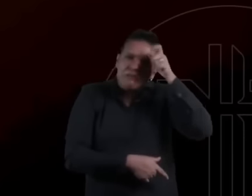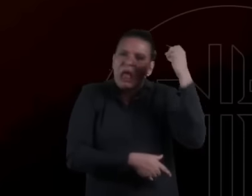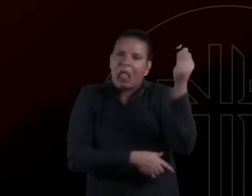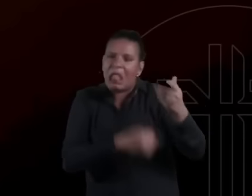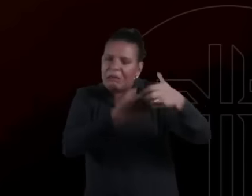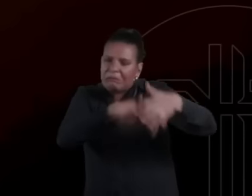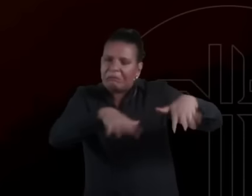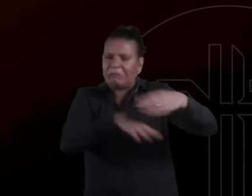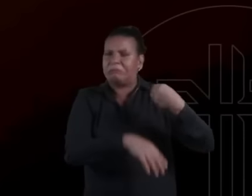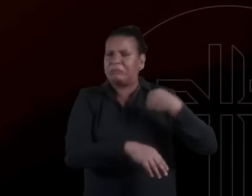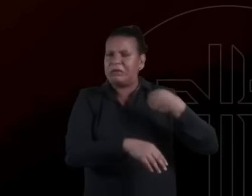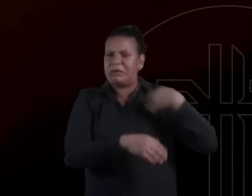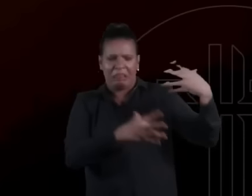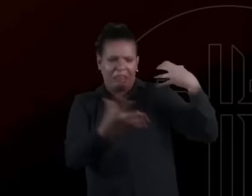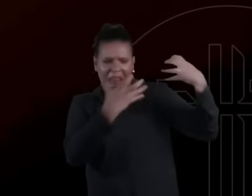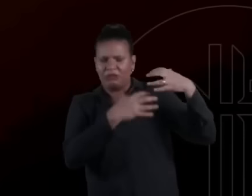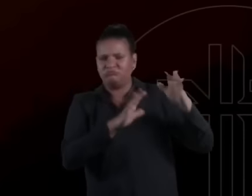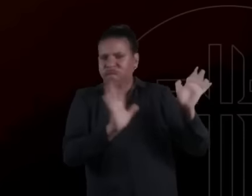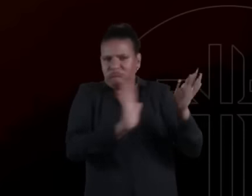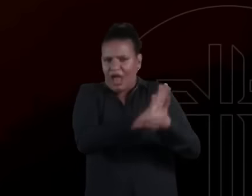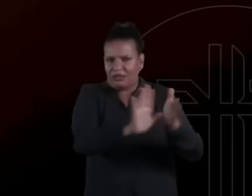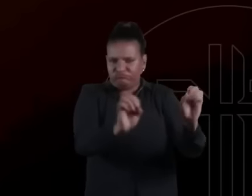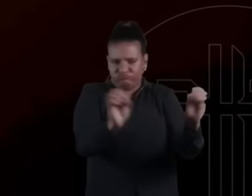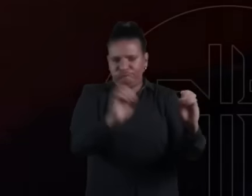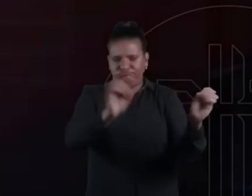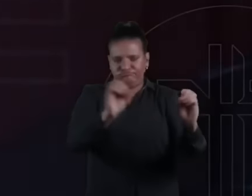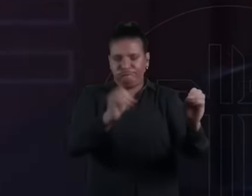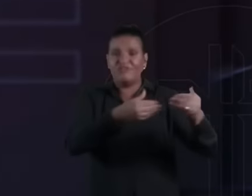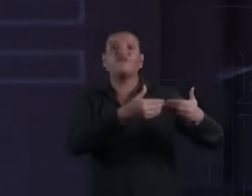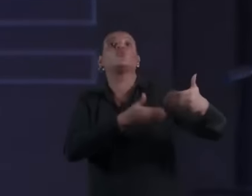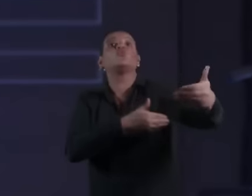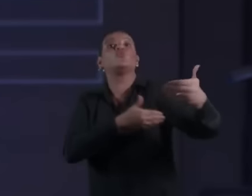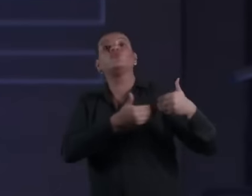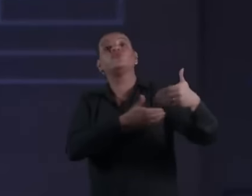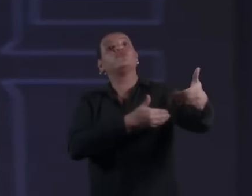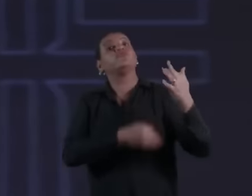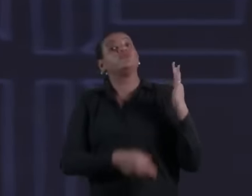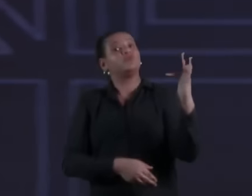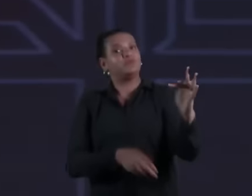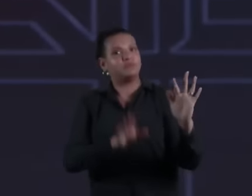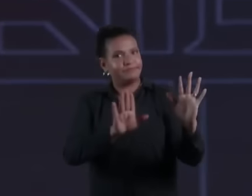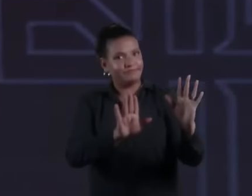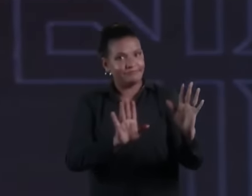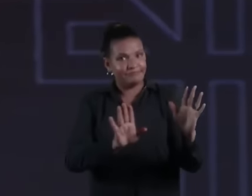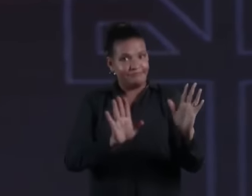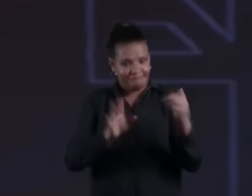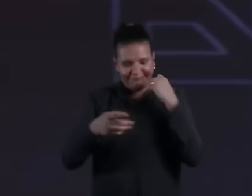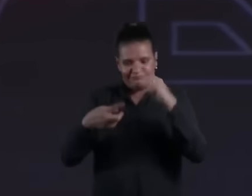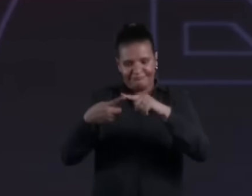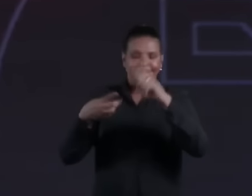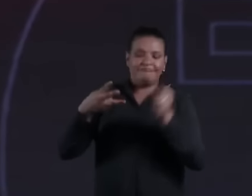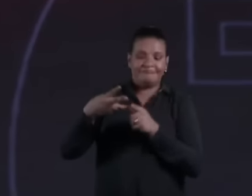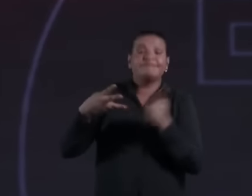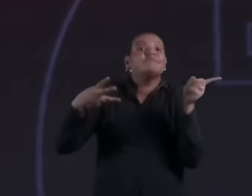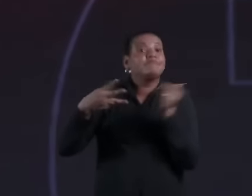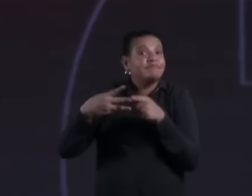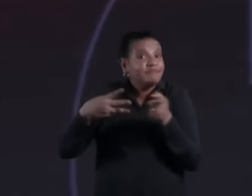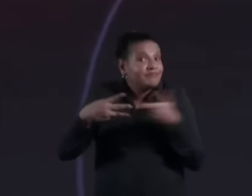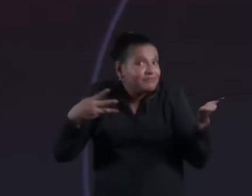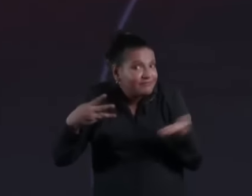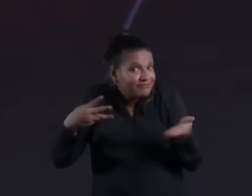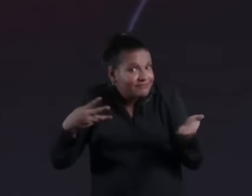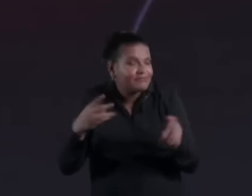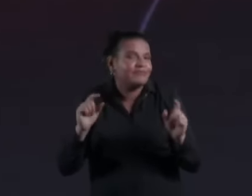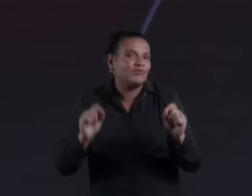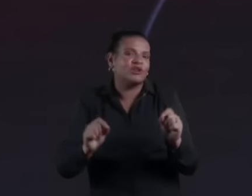mais pecado já não terá nada para ser feito mas o presente diz respeito